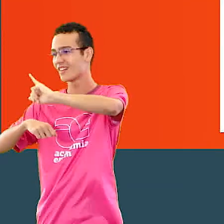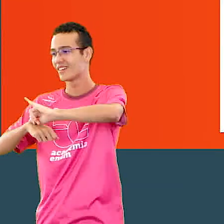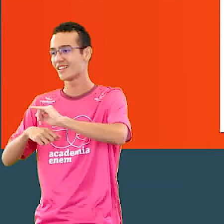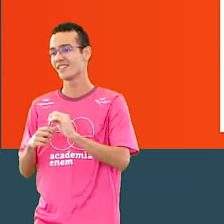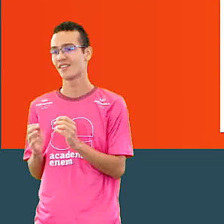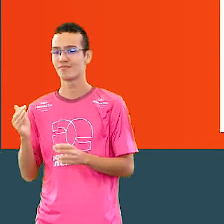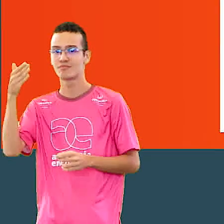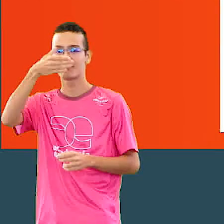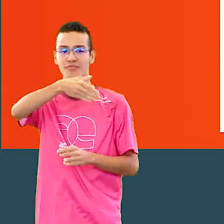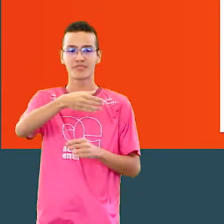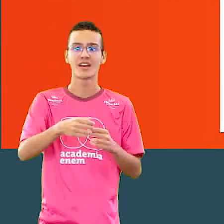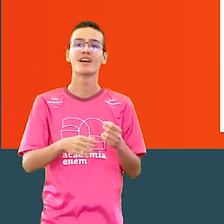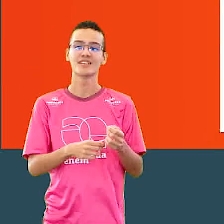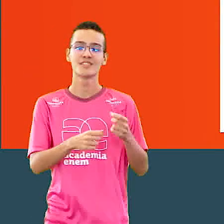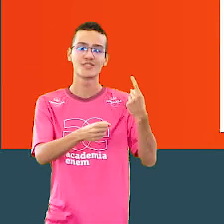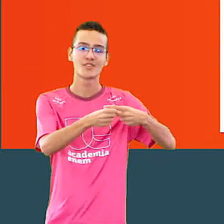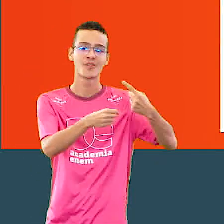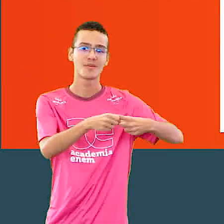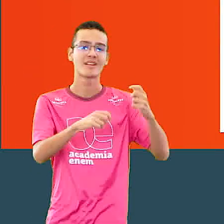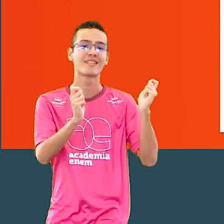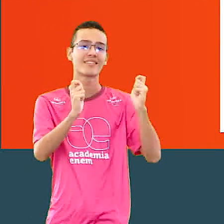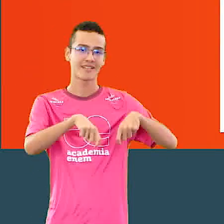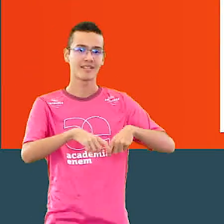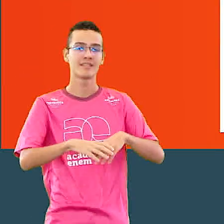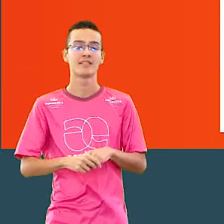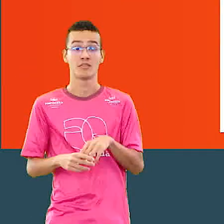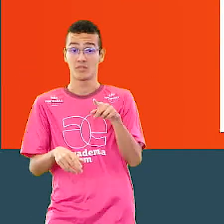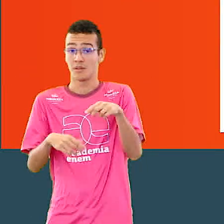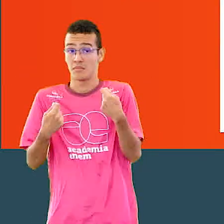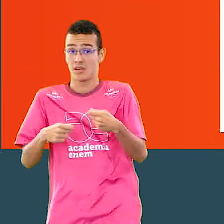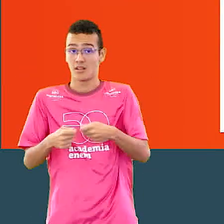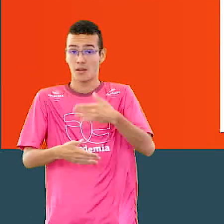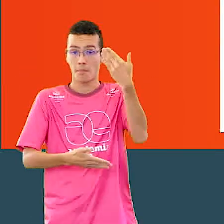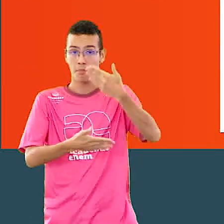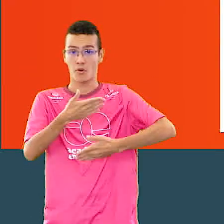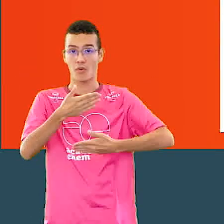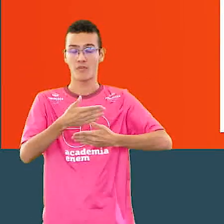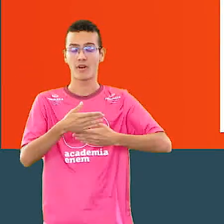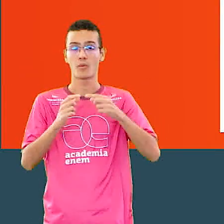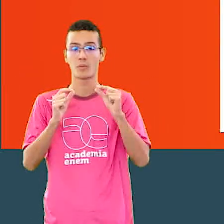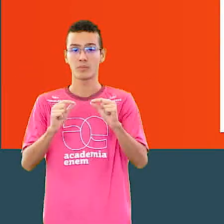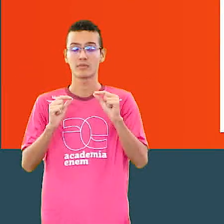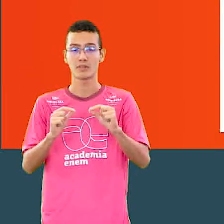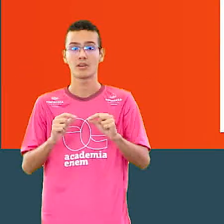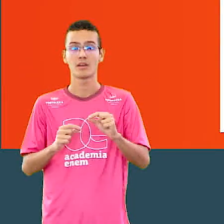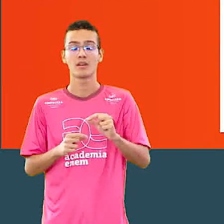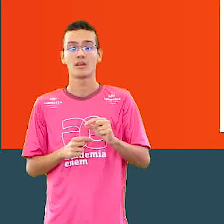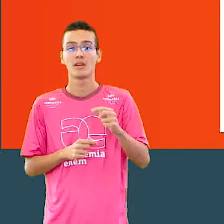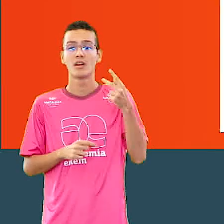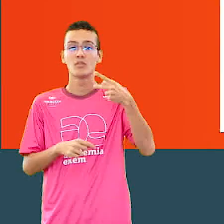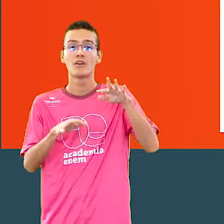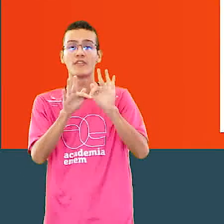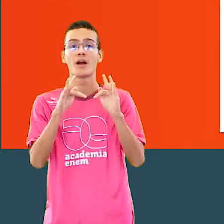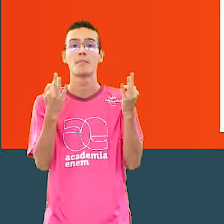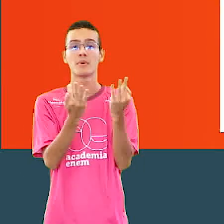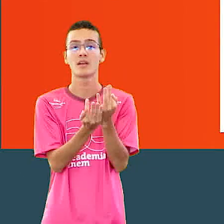núcleo familiar, você tem como provar que o seu núcleo familiar não mora em Sobral. Então, quando você consegue